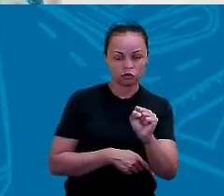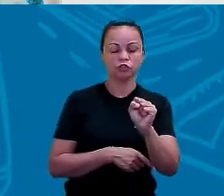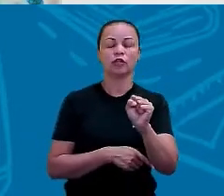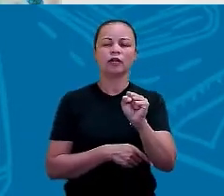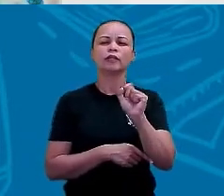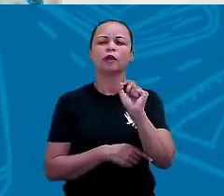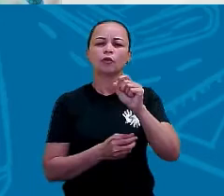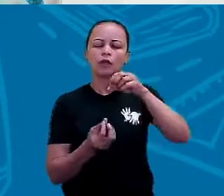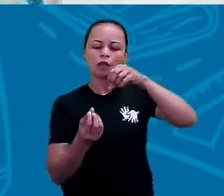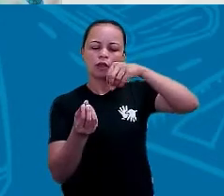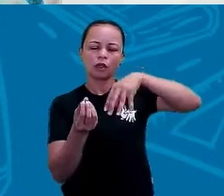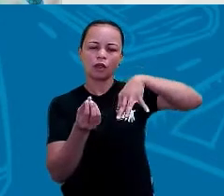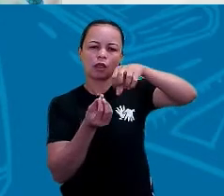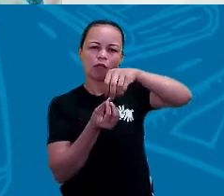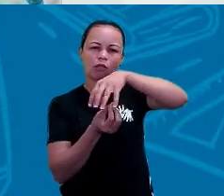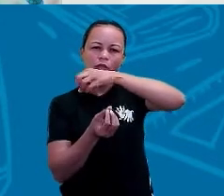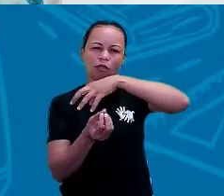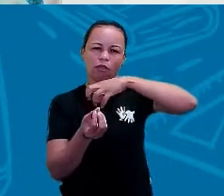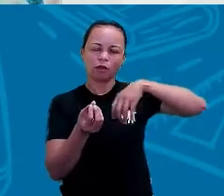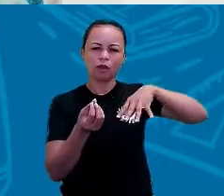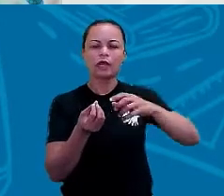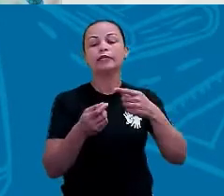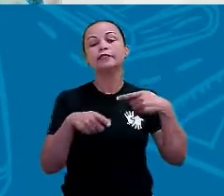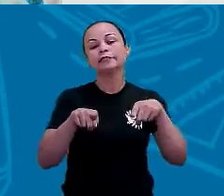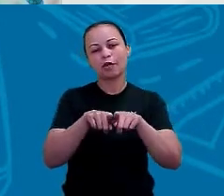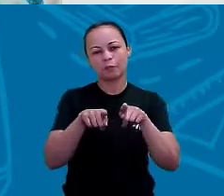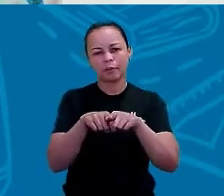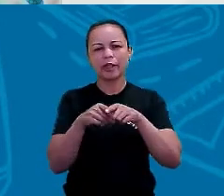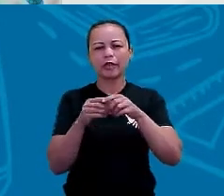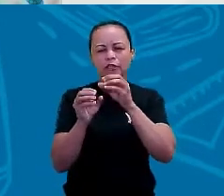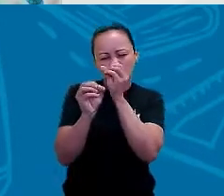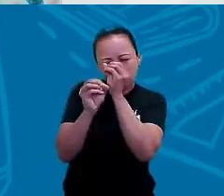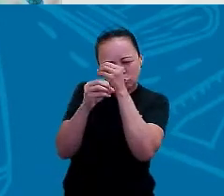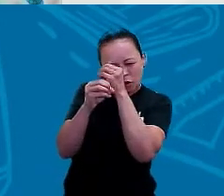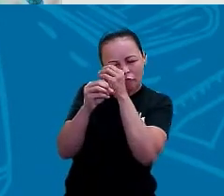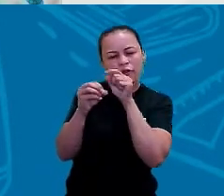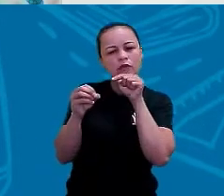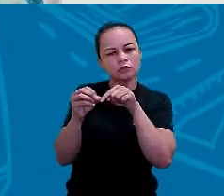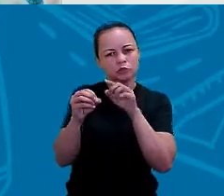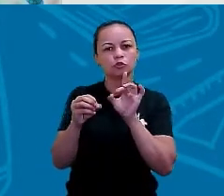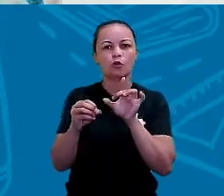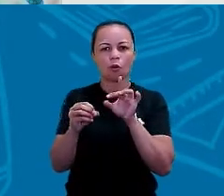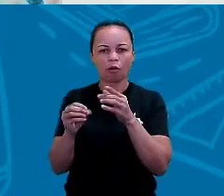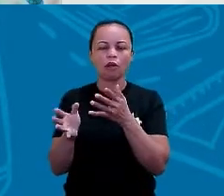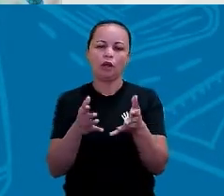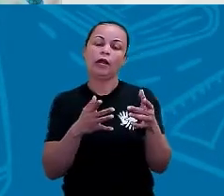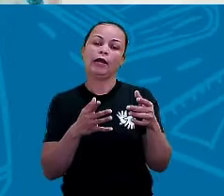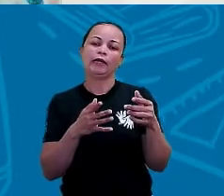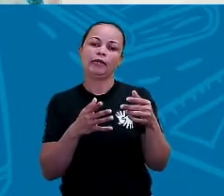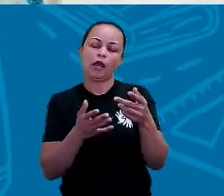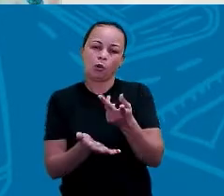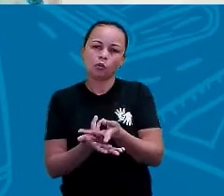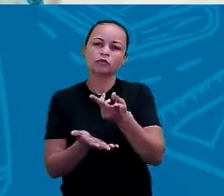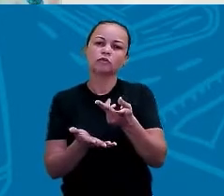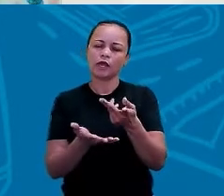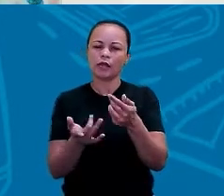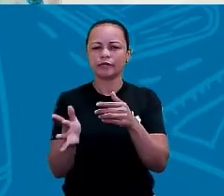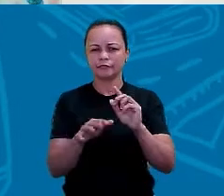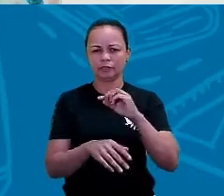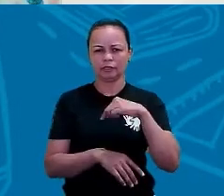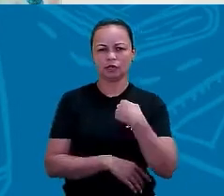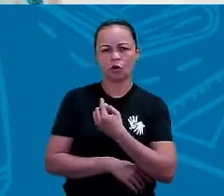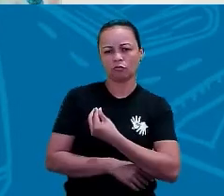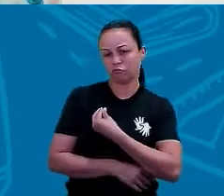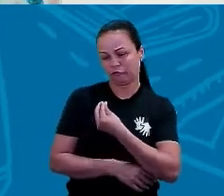são micro-organismos, tá certo? Ou seja, microscópicos, e atuam, em muitas situações da nossa vida.